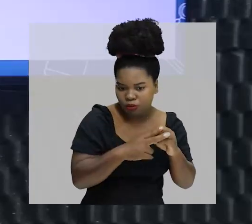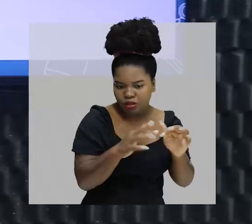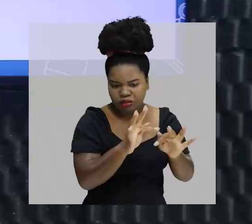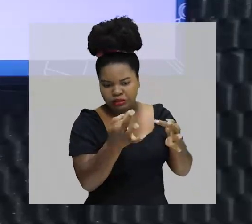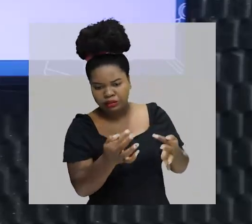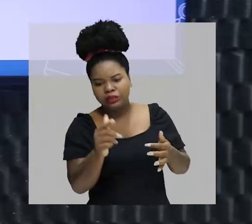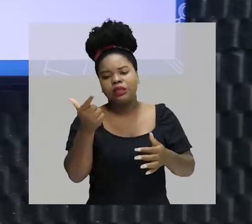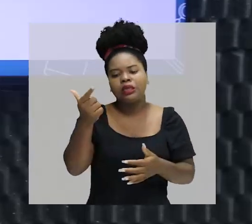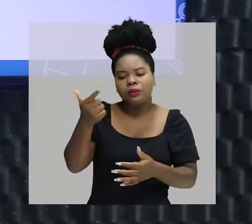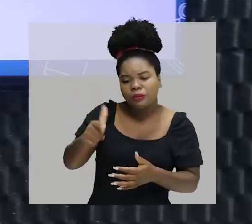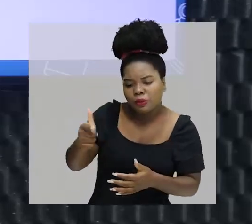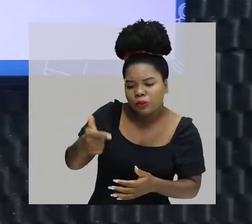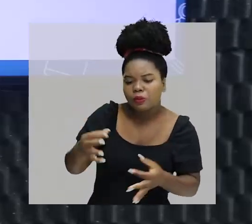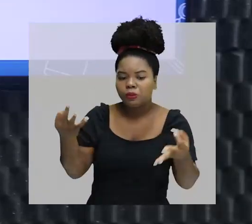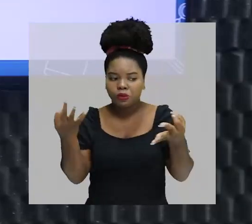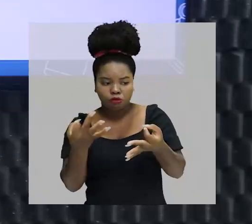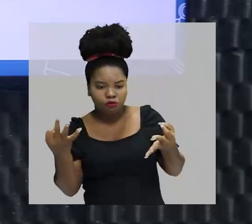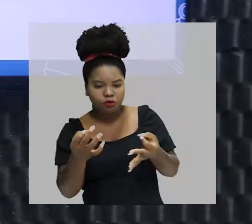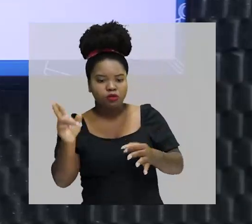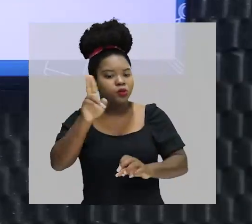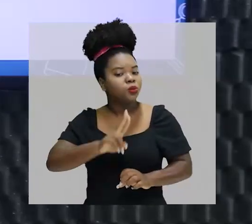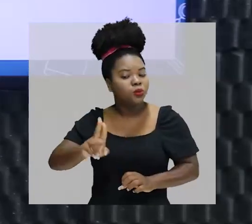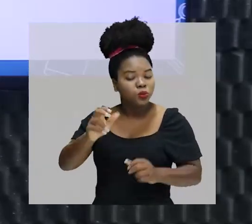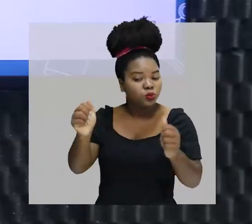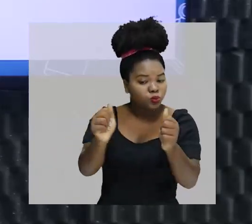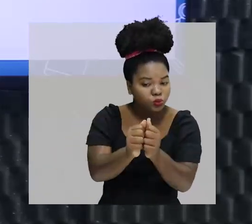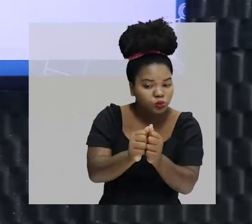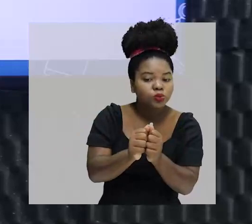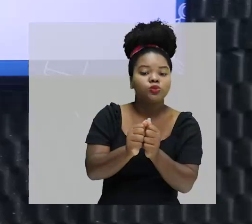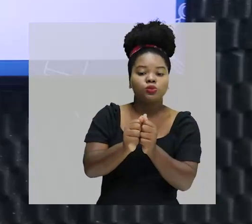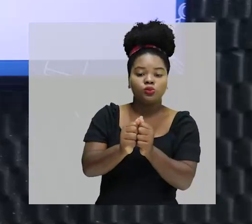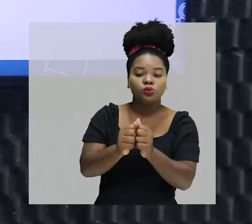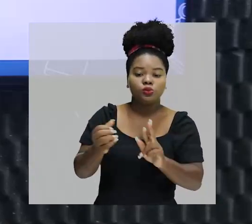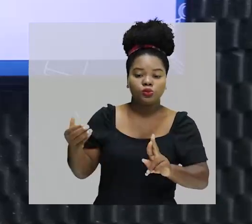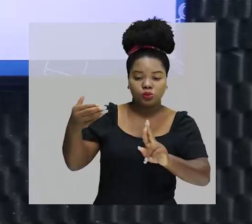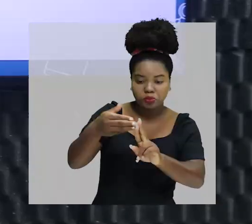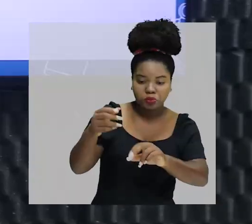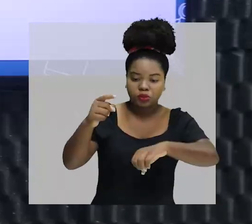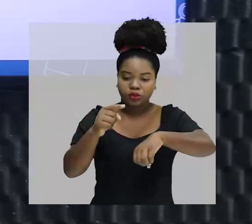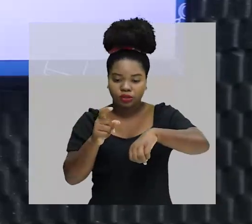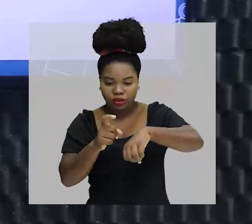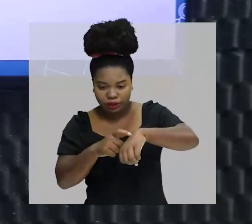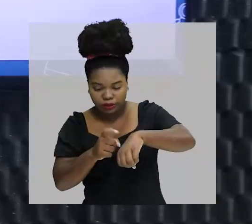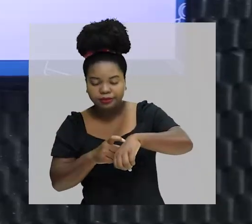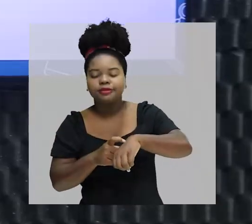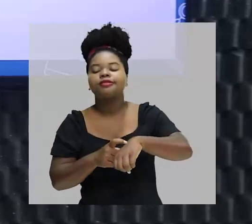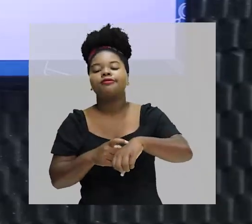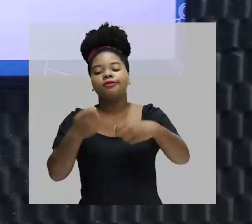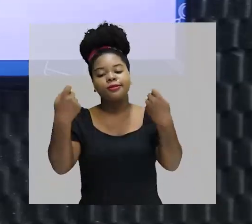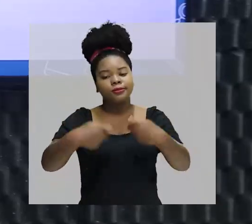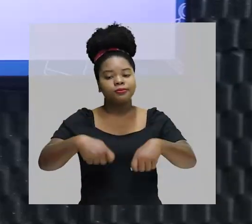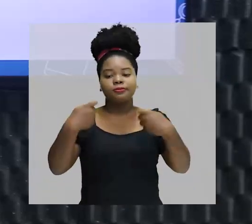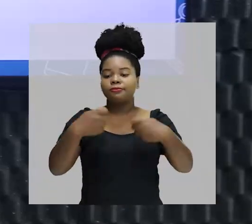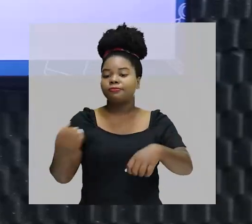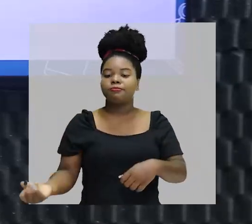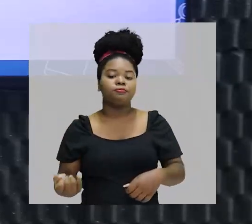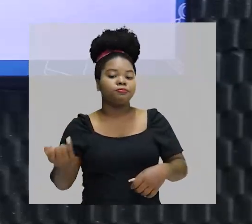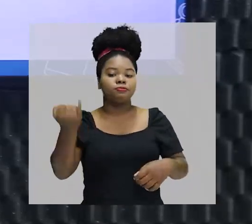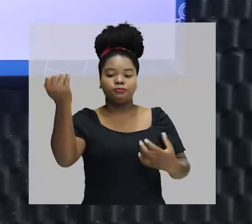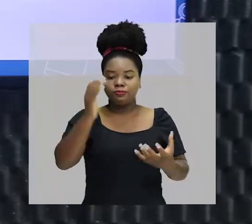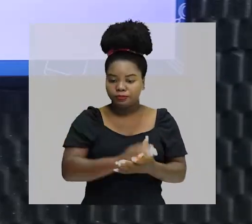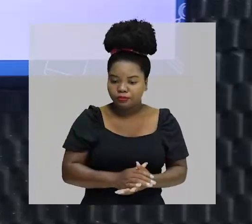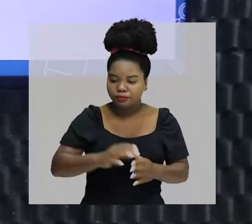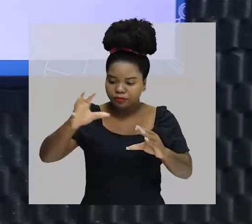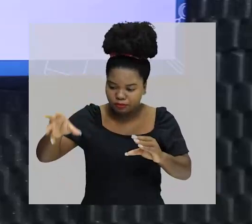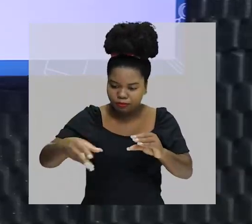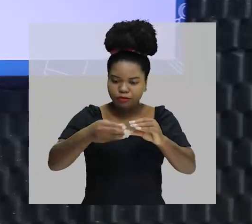simples, contínuo, perfeito, que nós utilizamos junto com a referência temporal, eles são essenciais para complementar